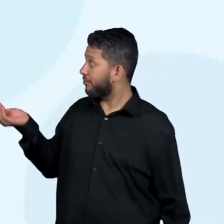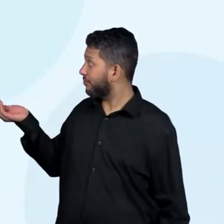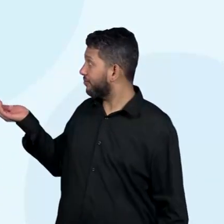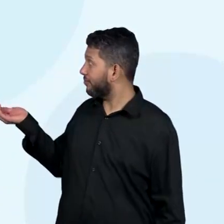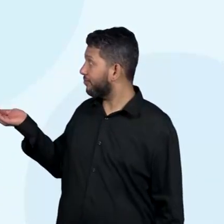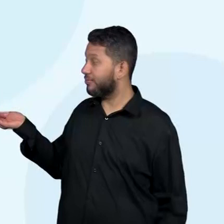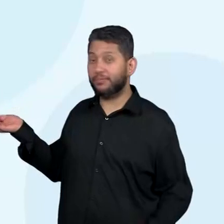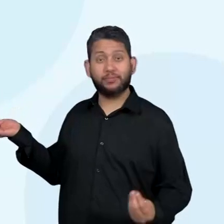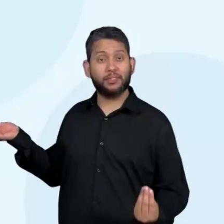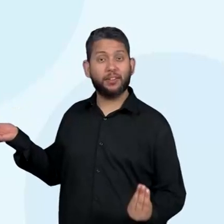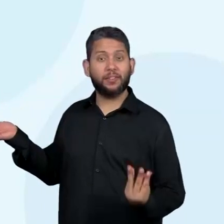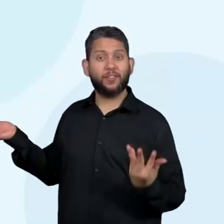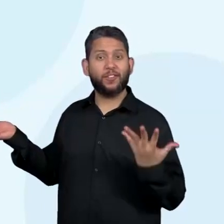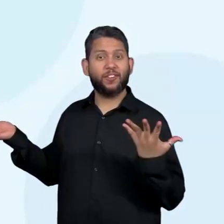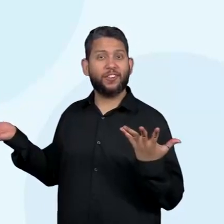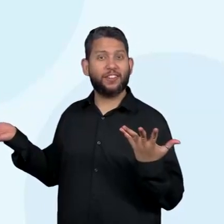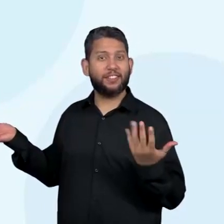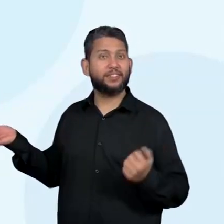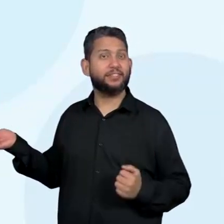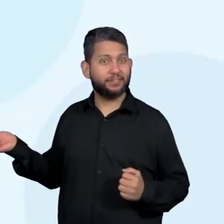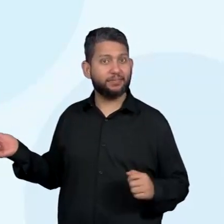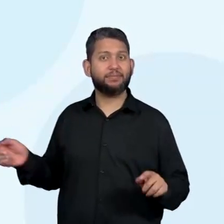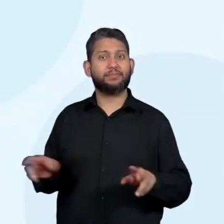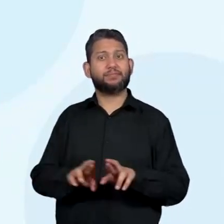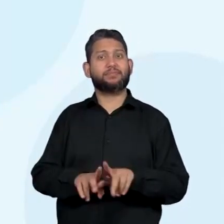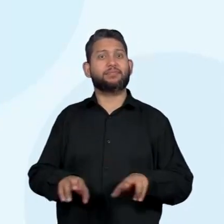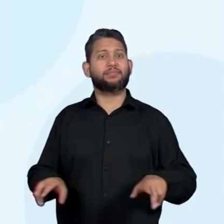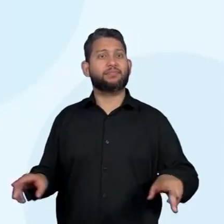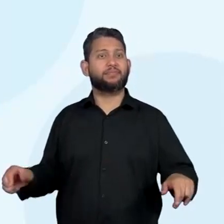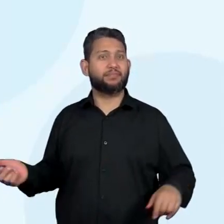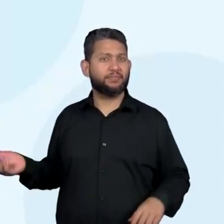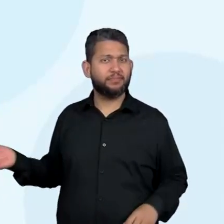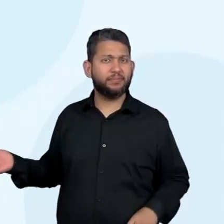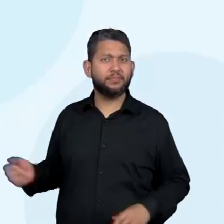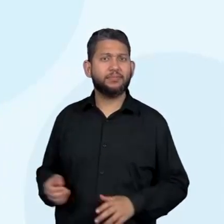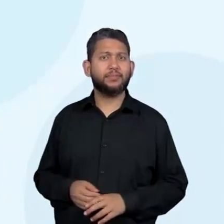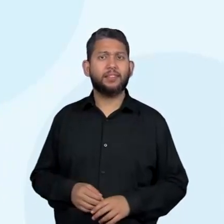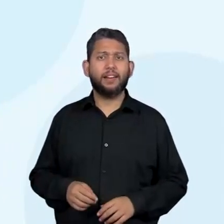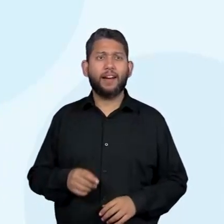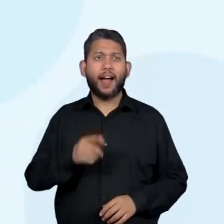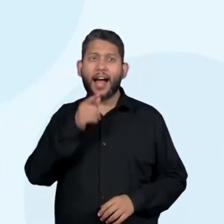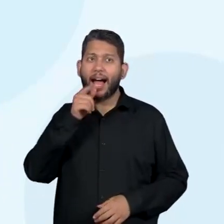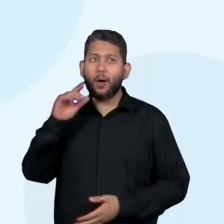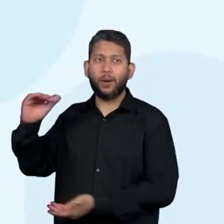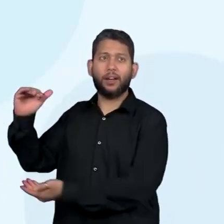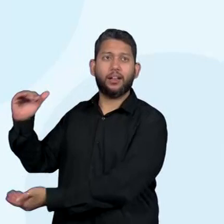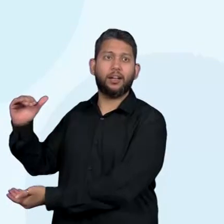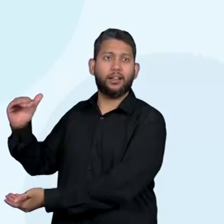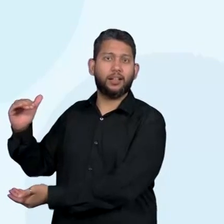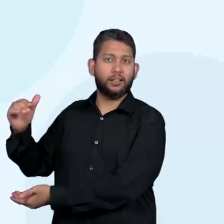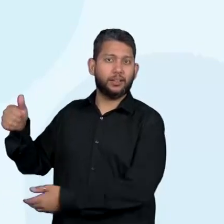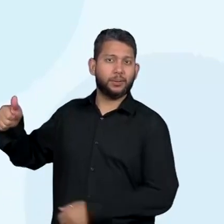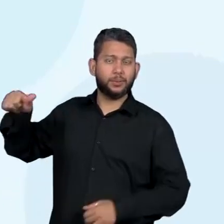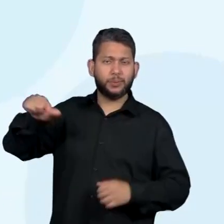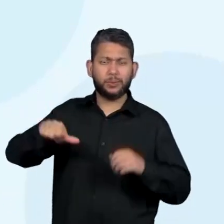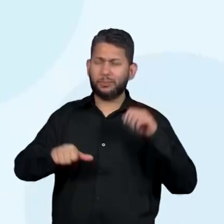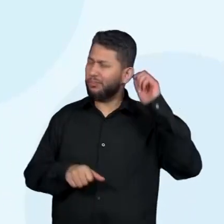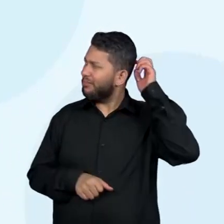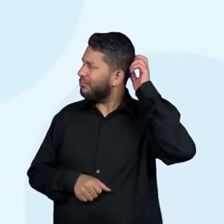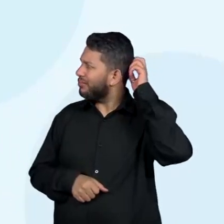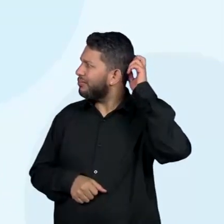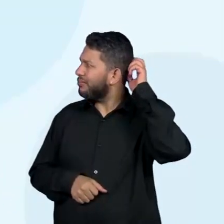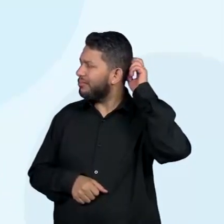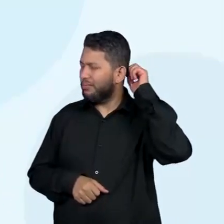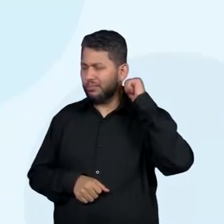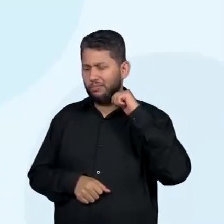um vaso de plantas, temos ali algumas plantinhas em volta, uma garrafinha com água também. Parece que está havendo